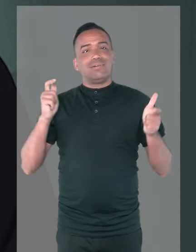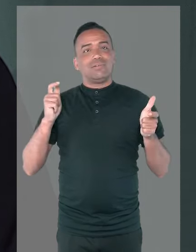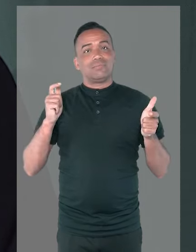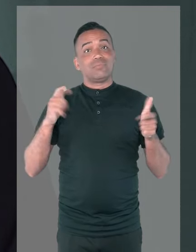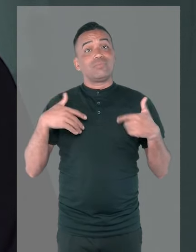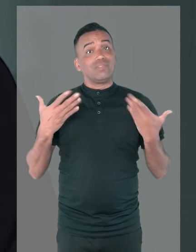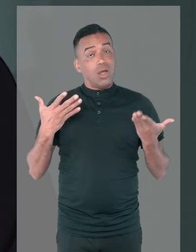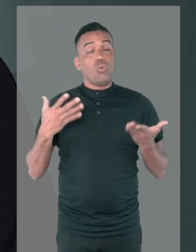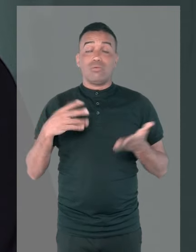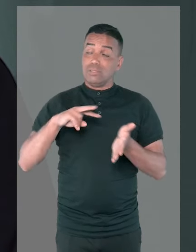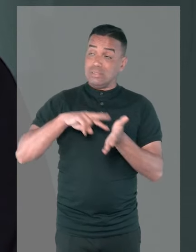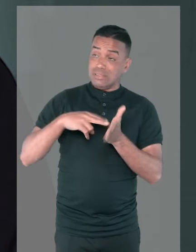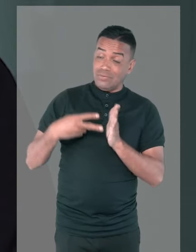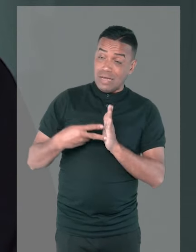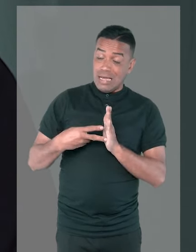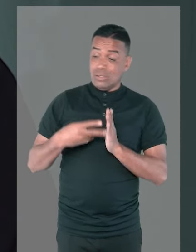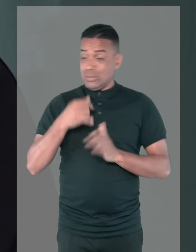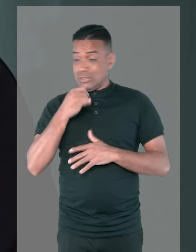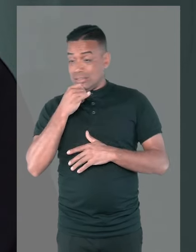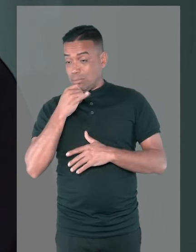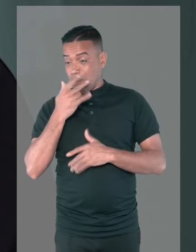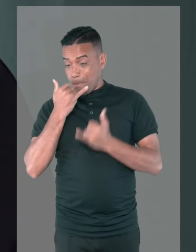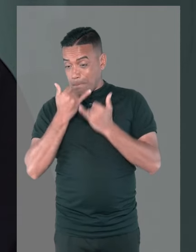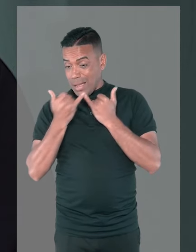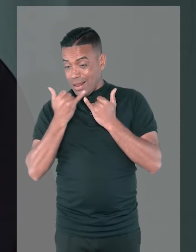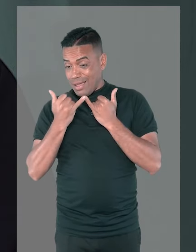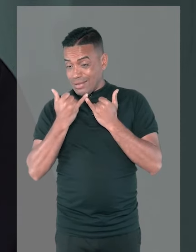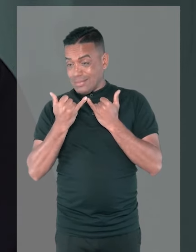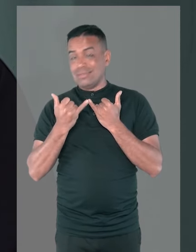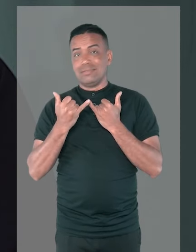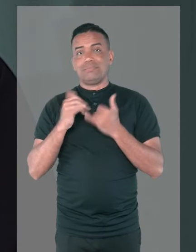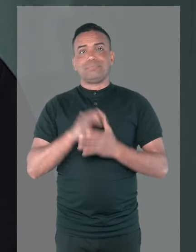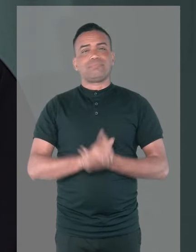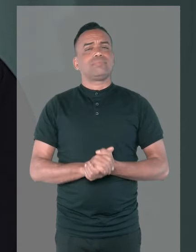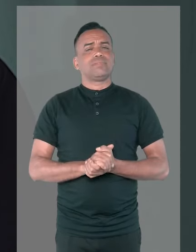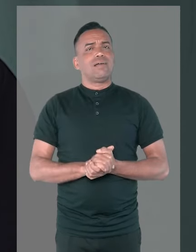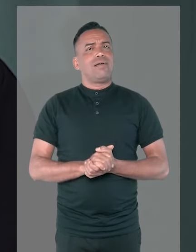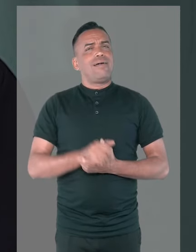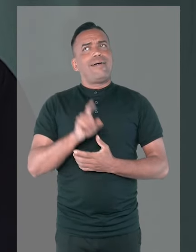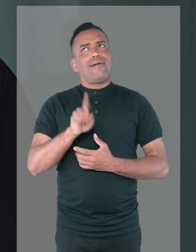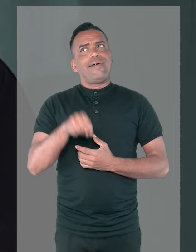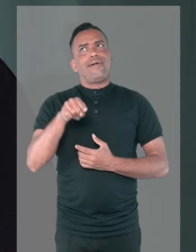E, nesse sentido, assim, me parece que um dos aspectos